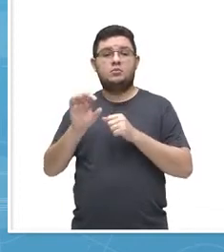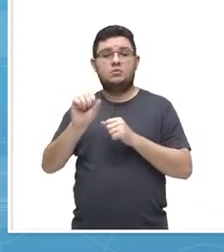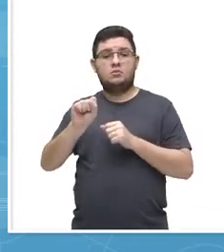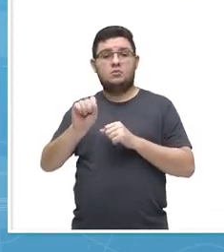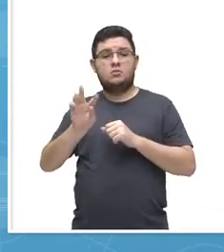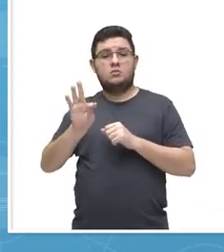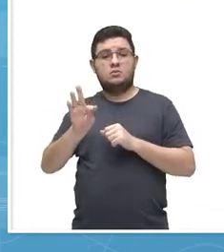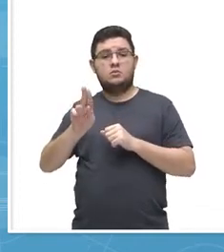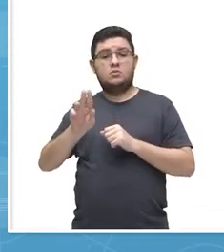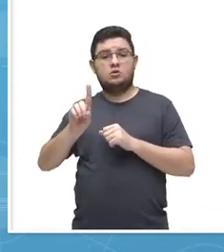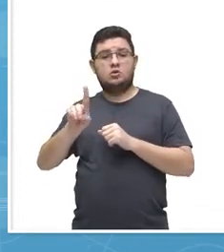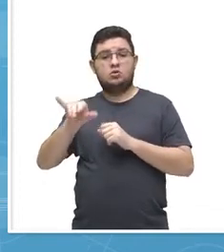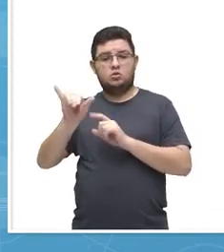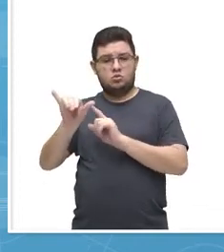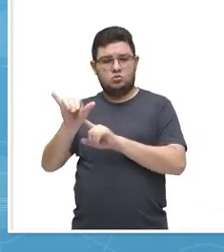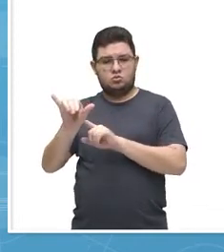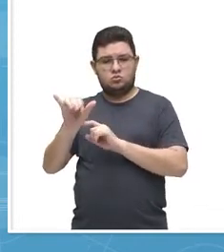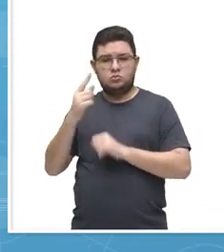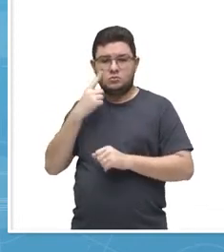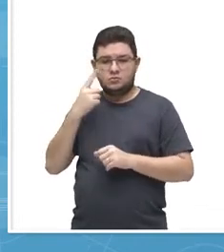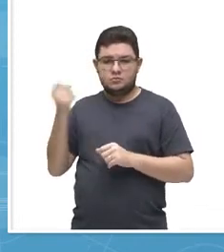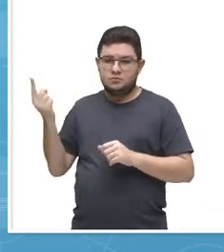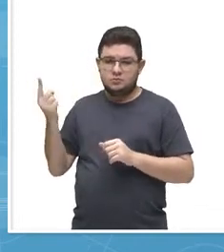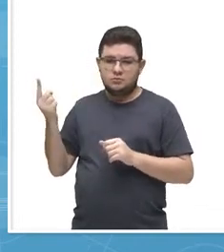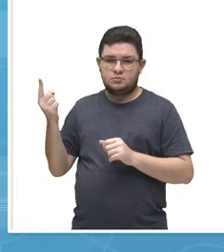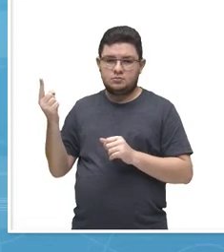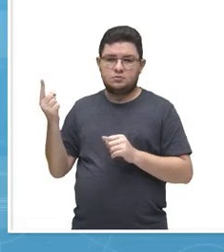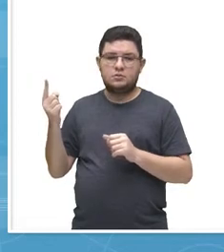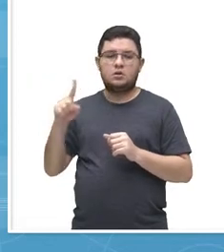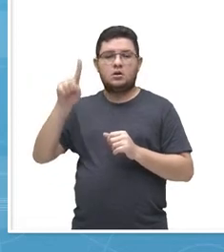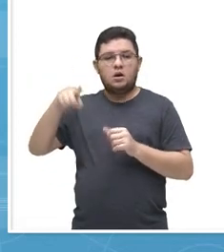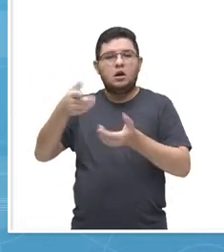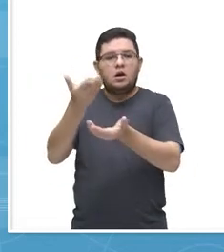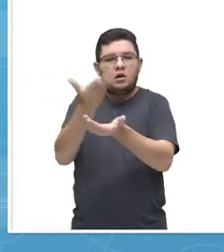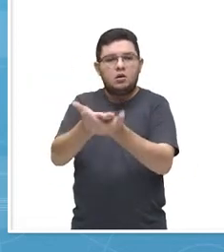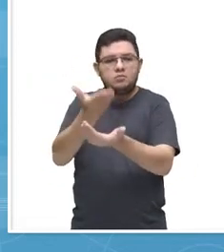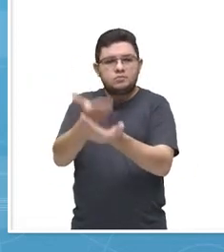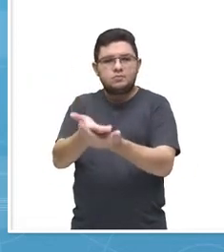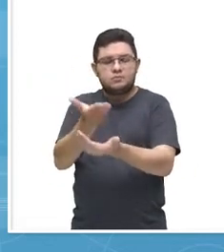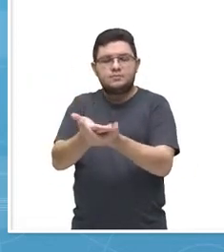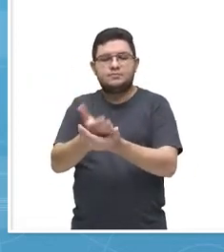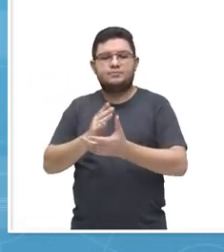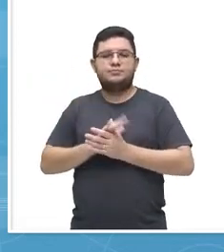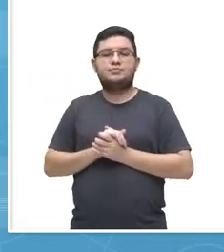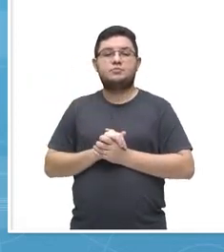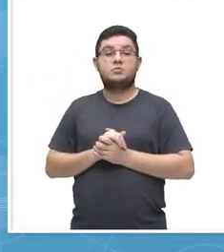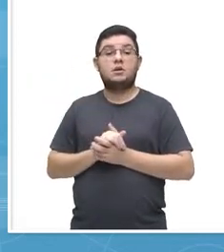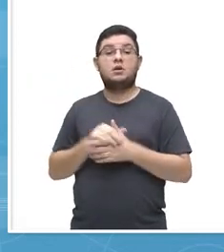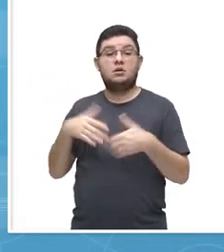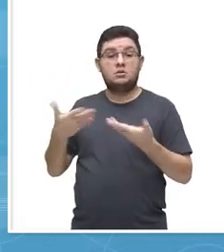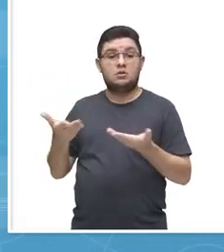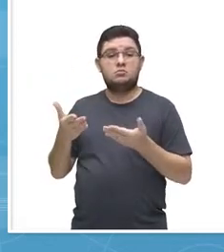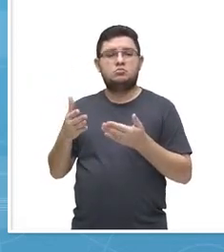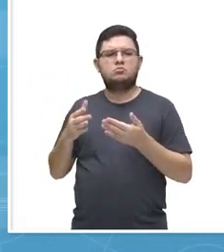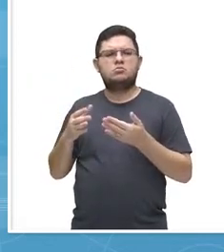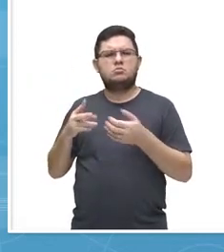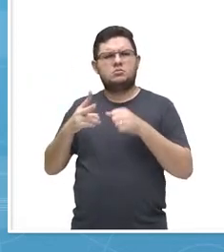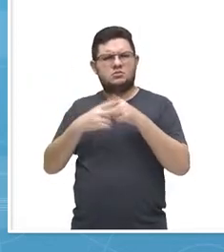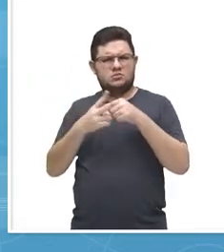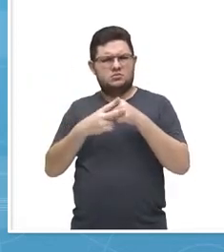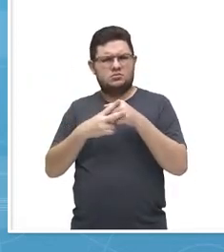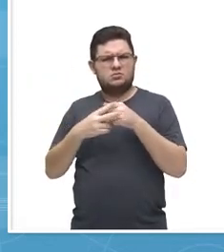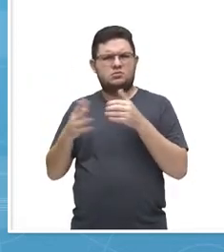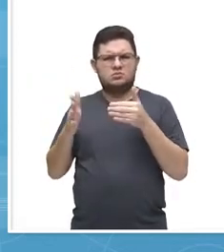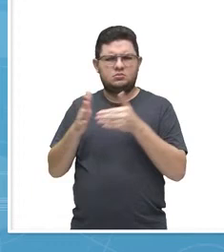forma infinitiva dele, que é o verbo estudar, study. Então, o verbo terminado em S muda para